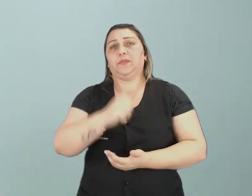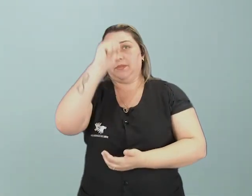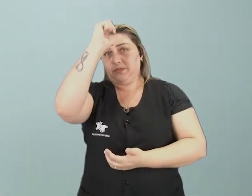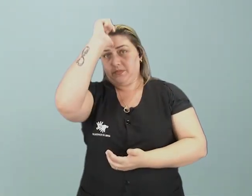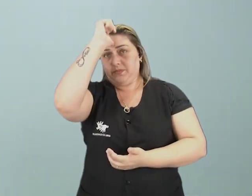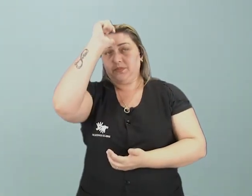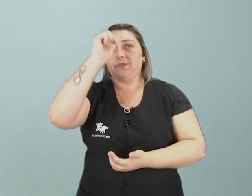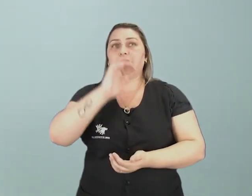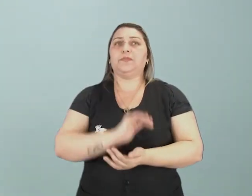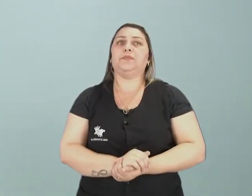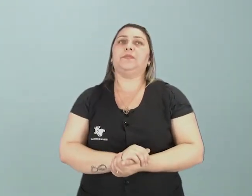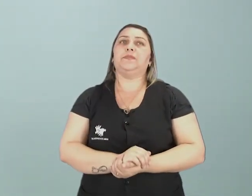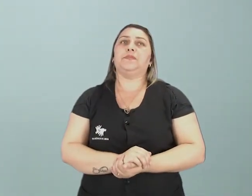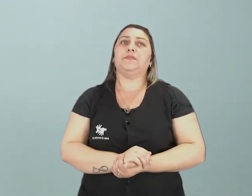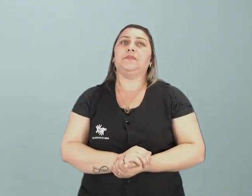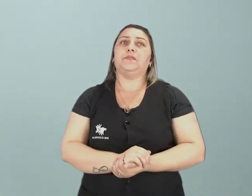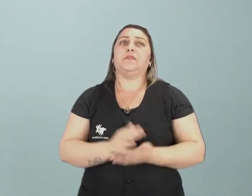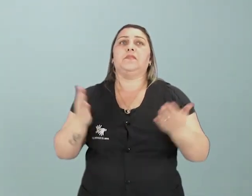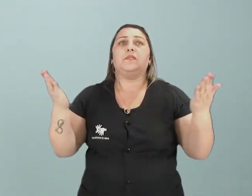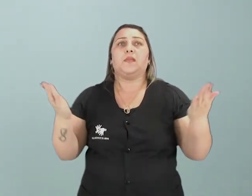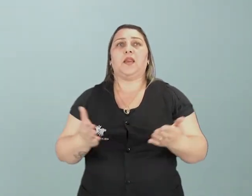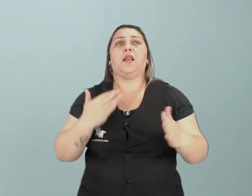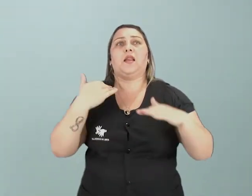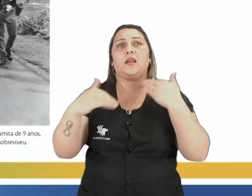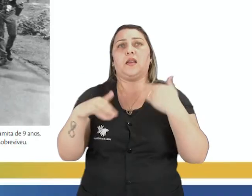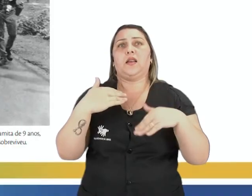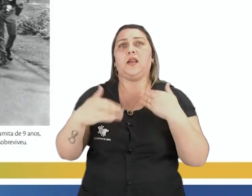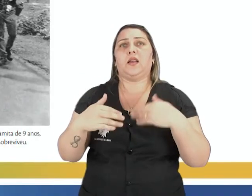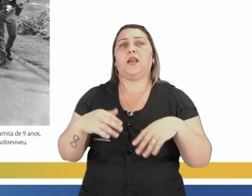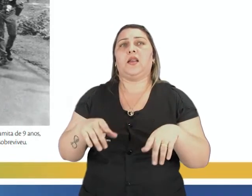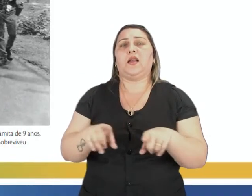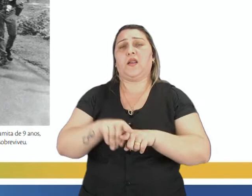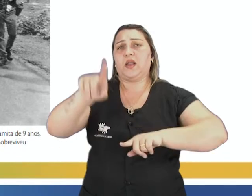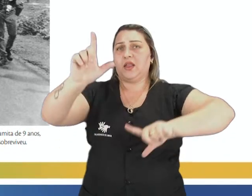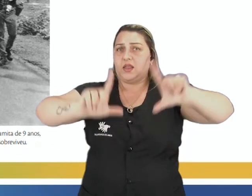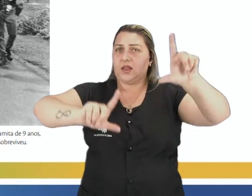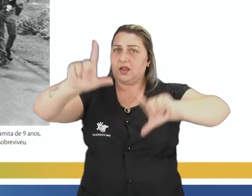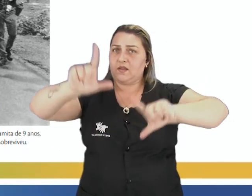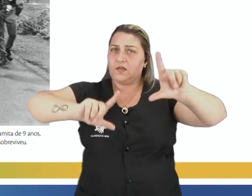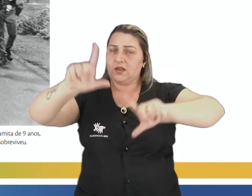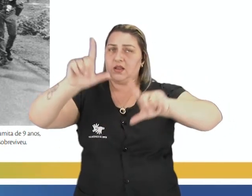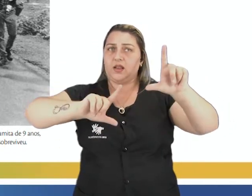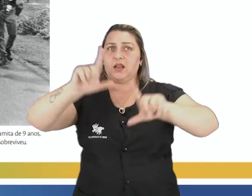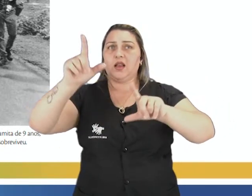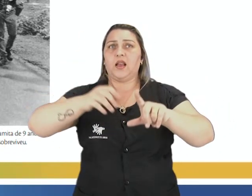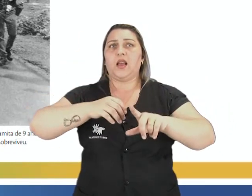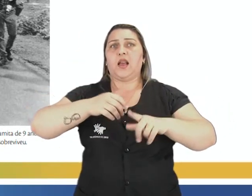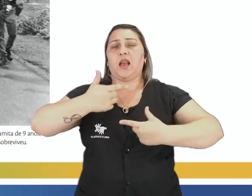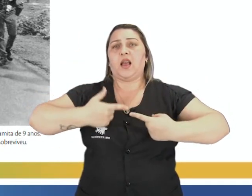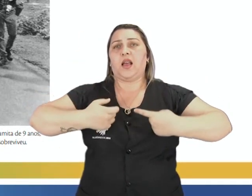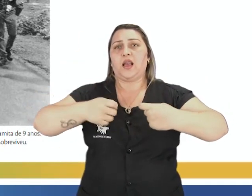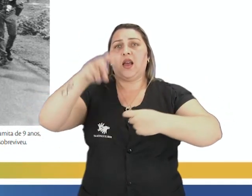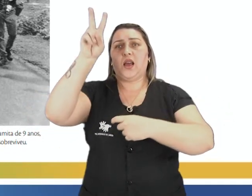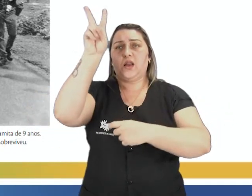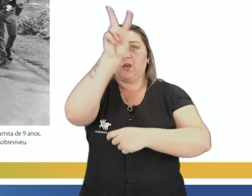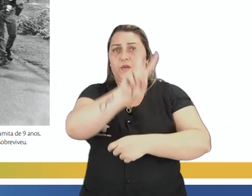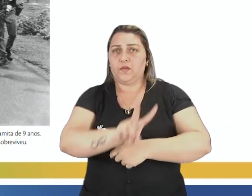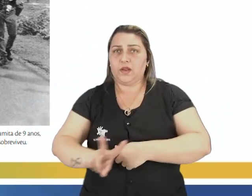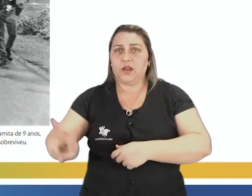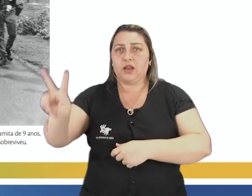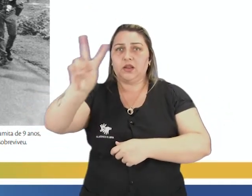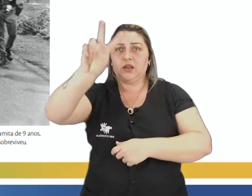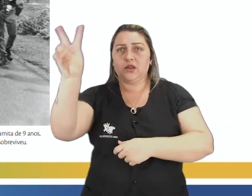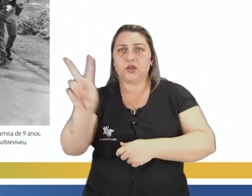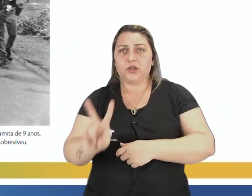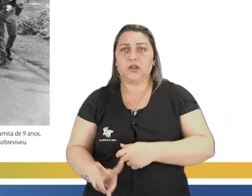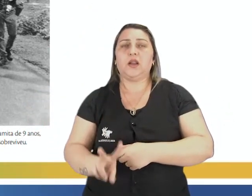Índia, tá bom? Nós temos outro movimento, esse foi televisionado, tá? É a Guerra do Vietnã. Esse movimento